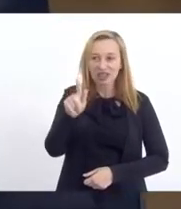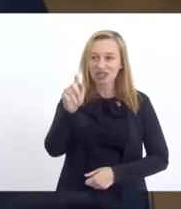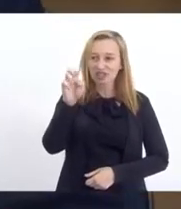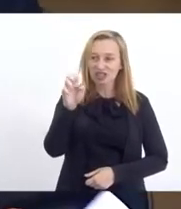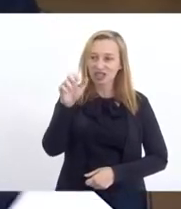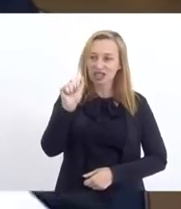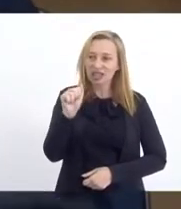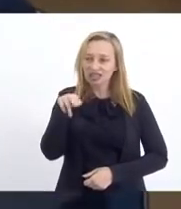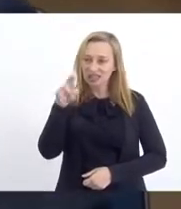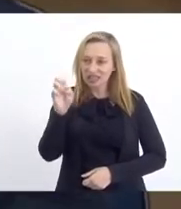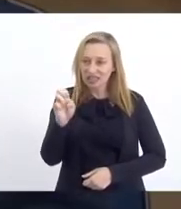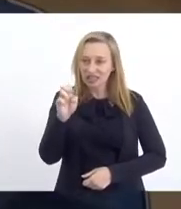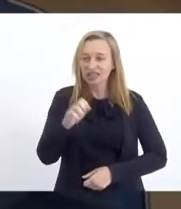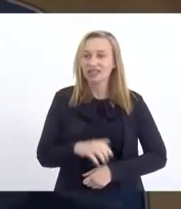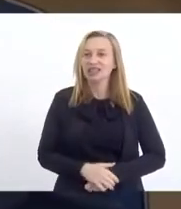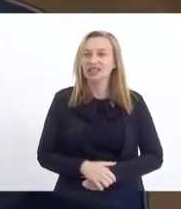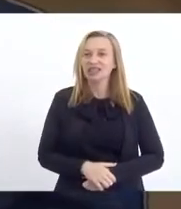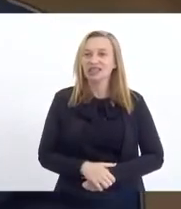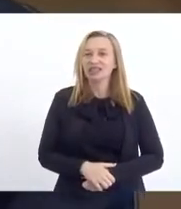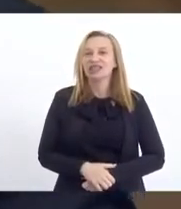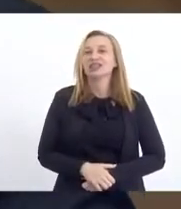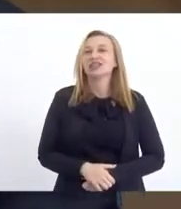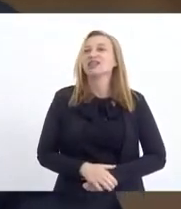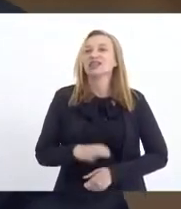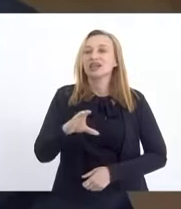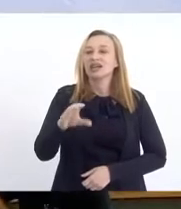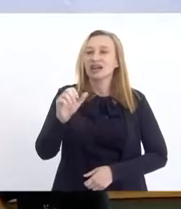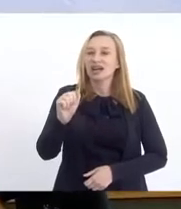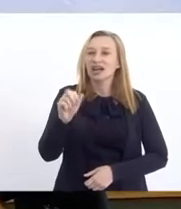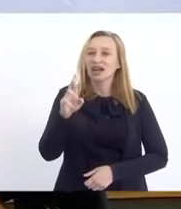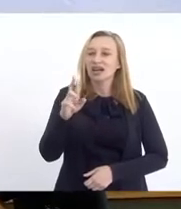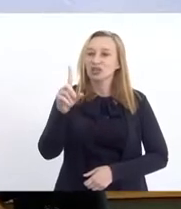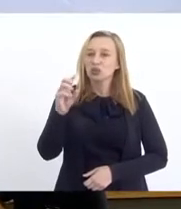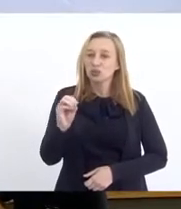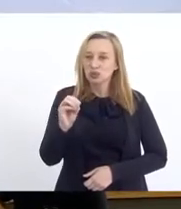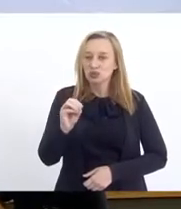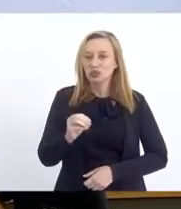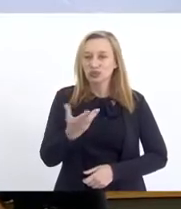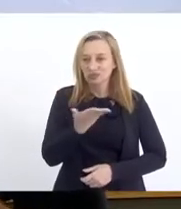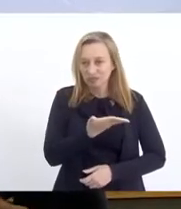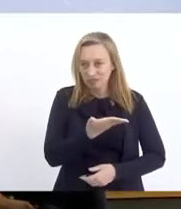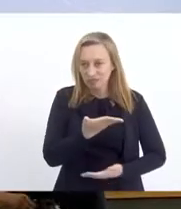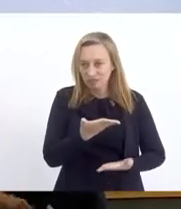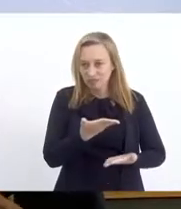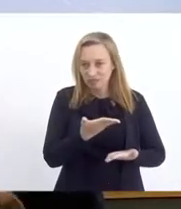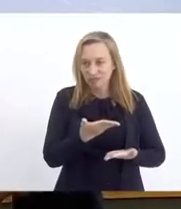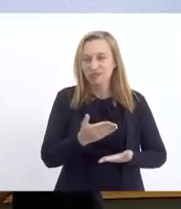Cordeiro, prefeita de Cardoso Moreira, para usar a palavra, por favor.